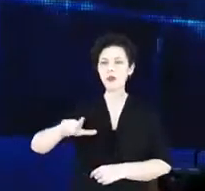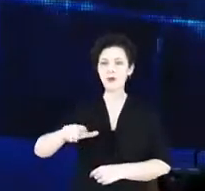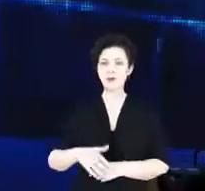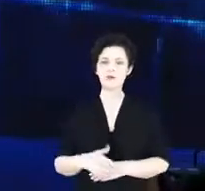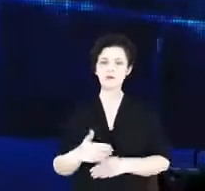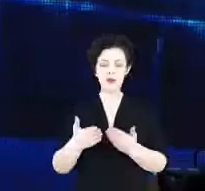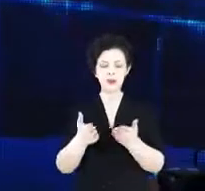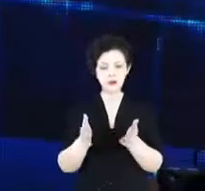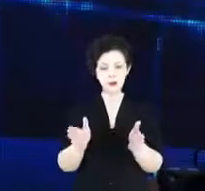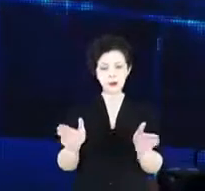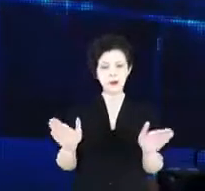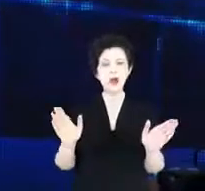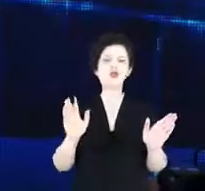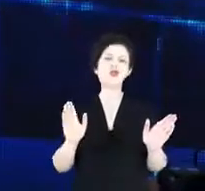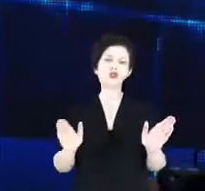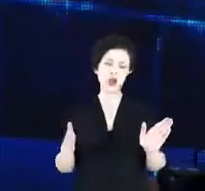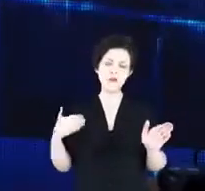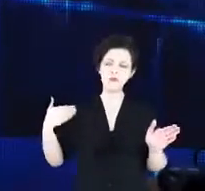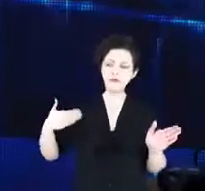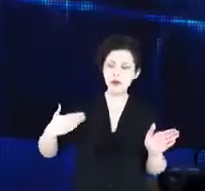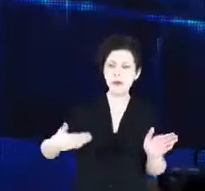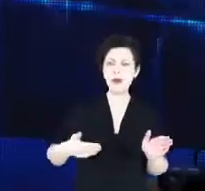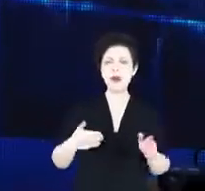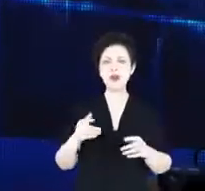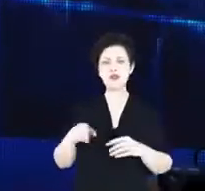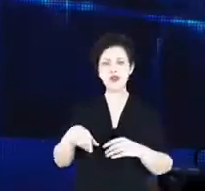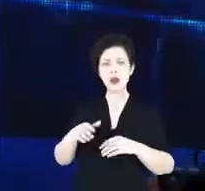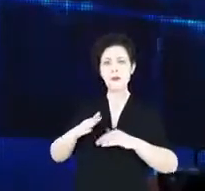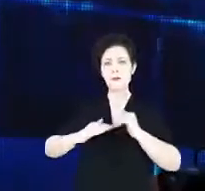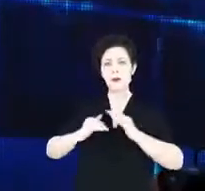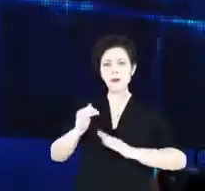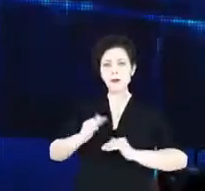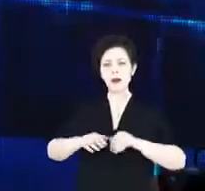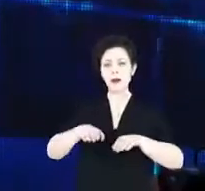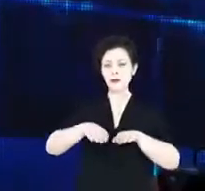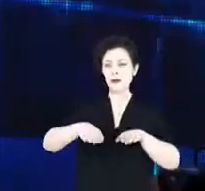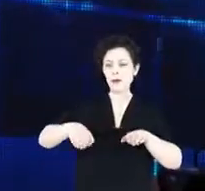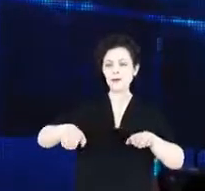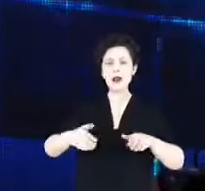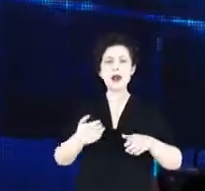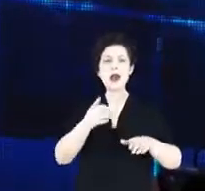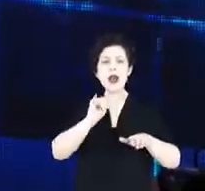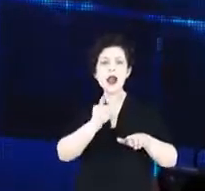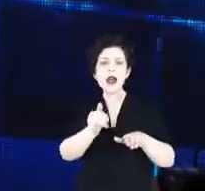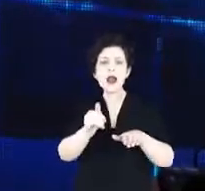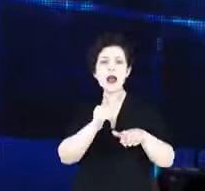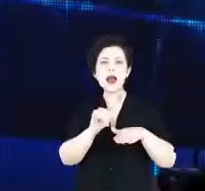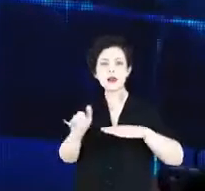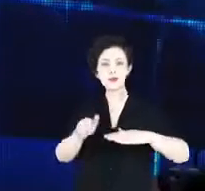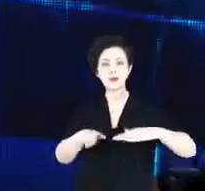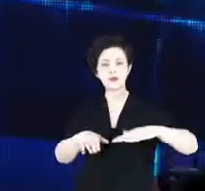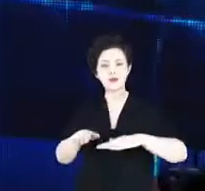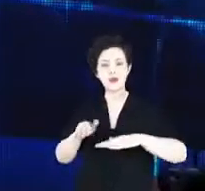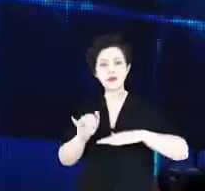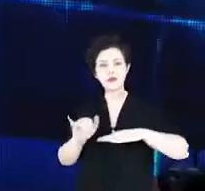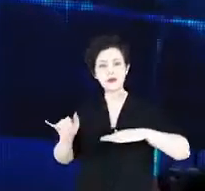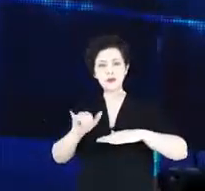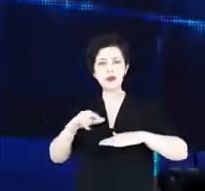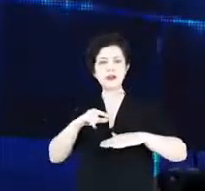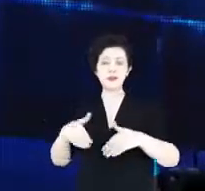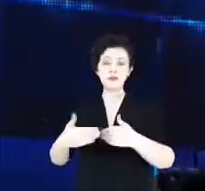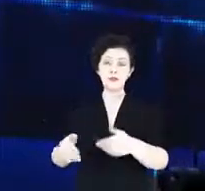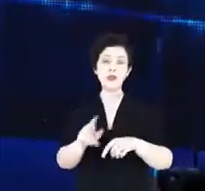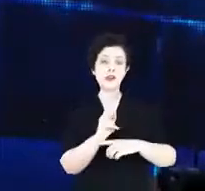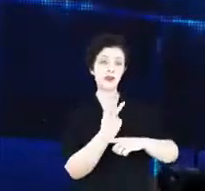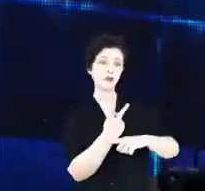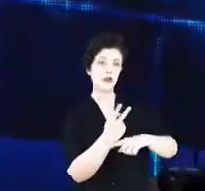aberto. Né? A gente pode falar de eletrificação da frota, que é um caminho que o mundo inteiro parece estar indo. Tem a questão do hidrogênio,